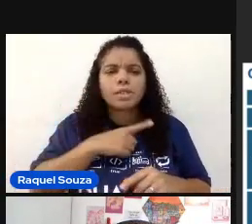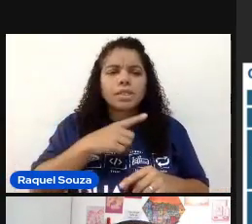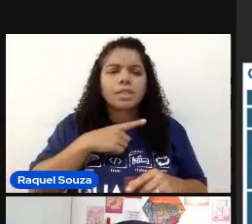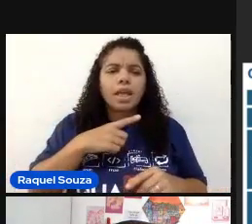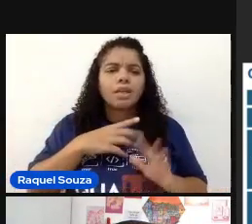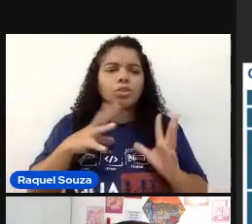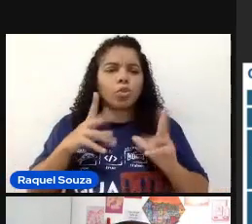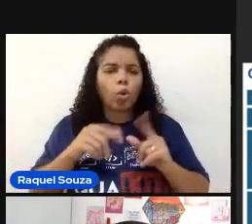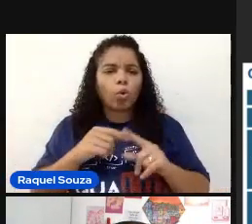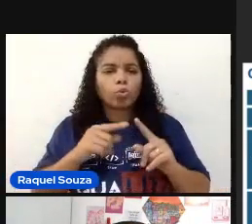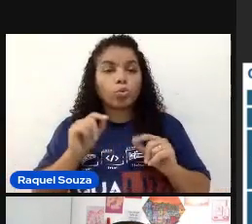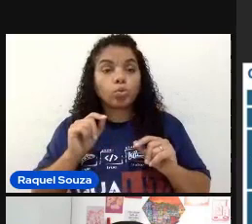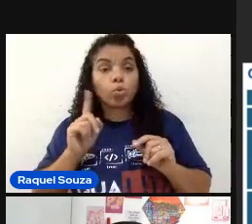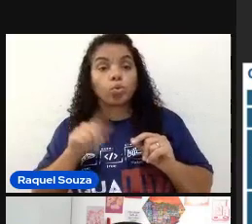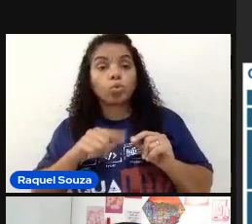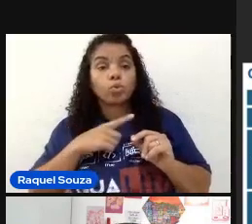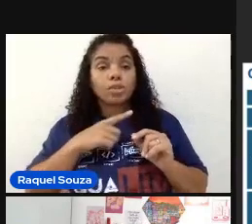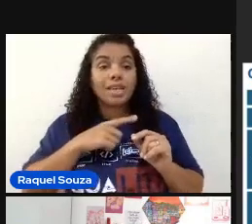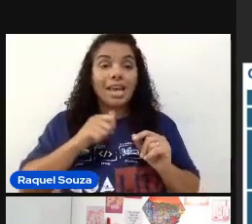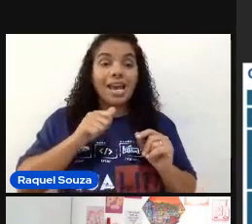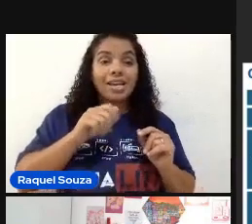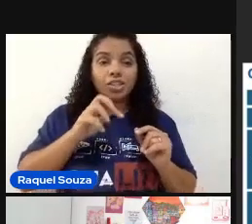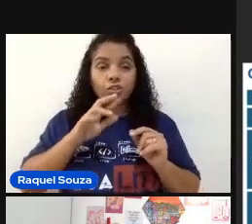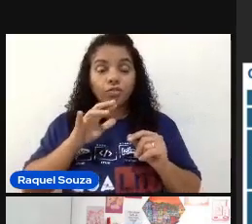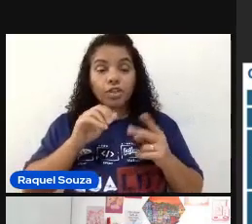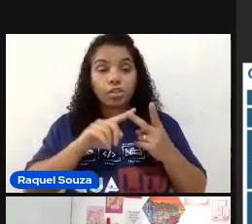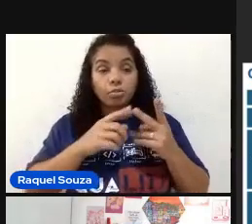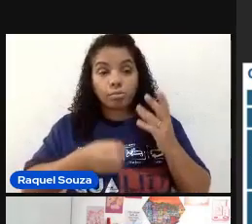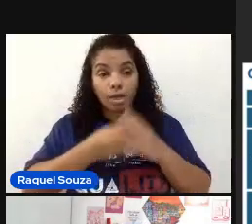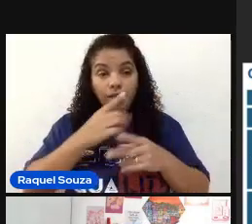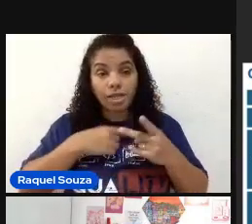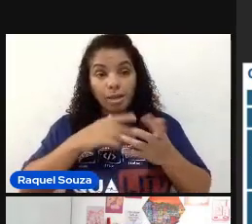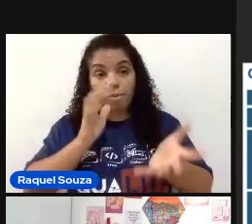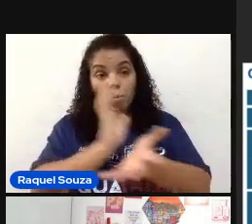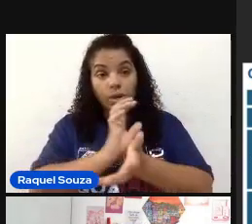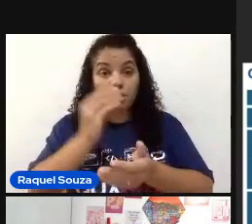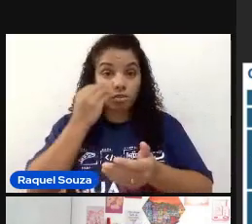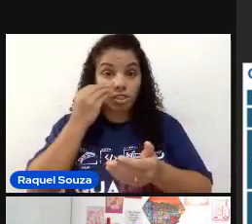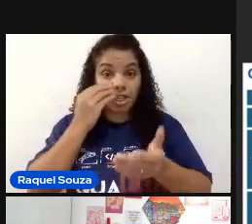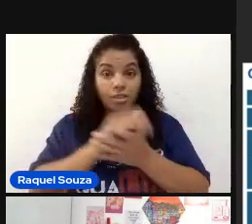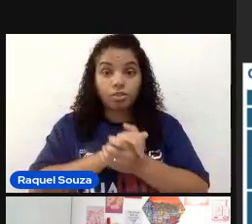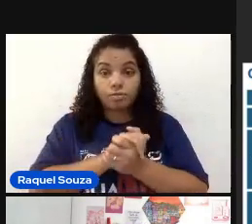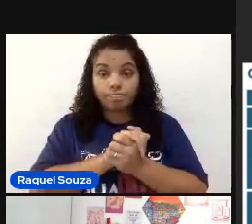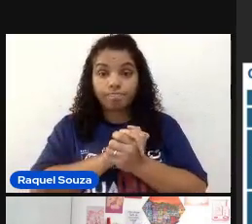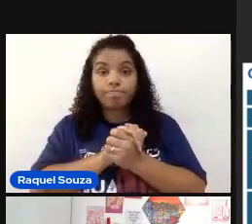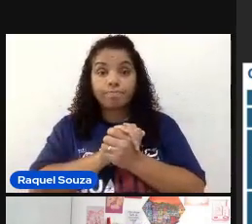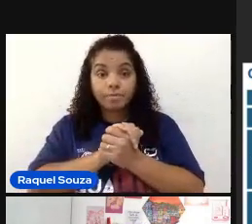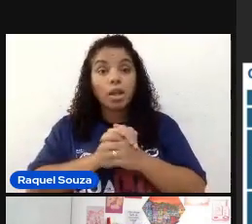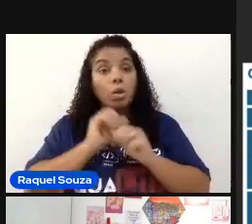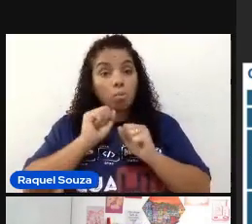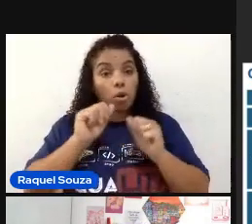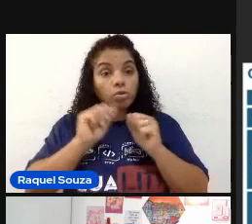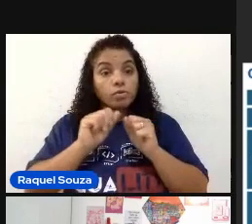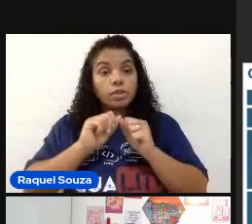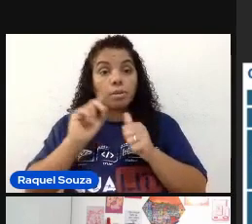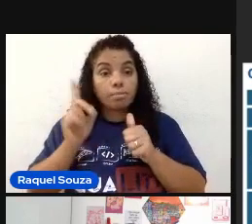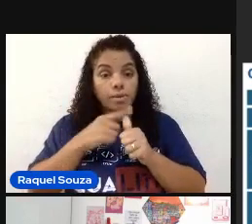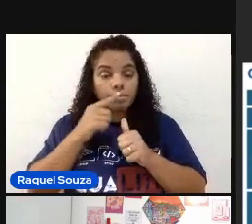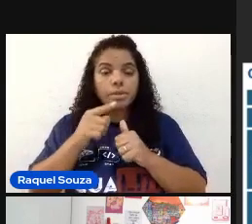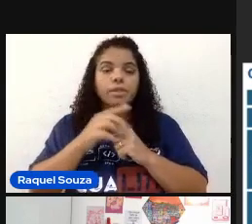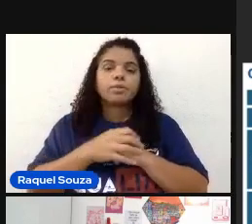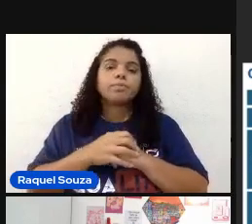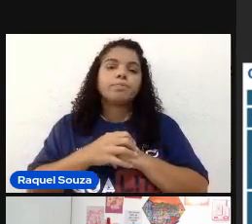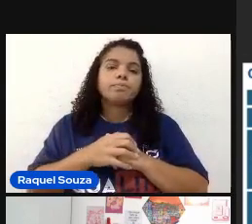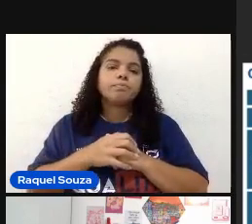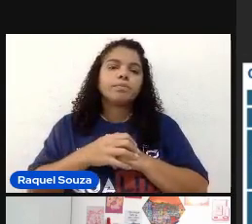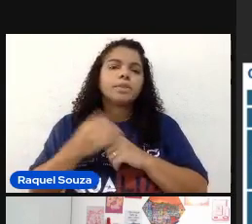os artifícios para criar o meu caso de teste. Então, eu posso fazer primeiro